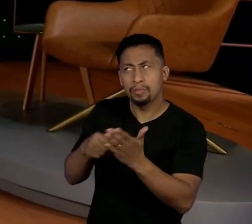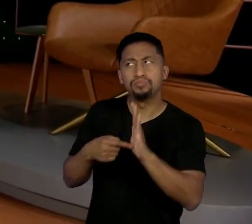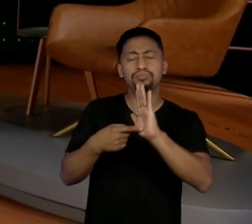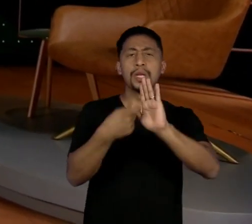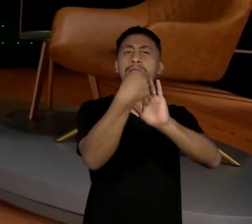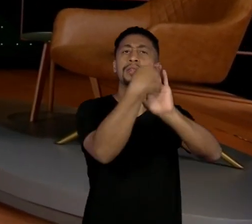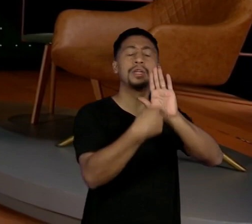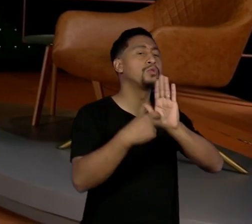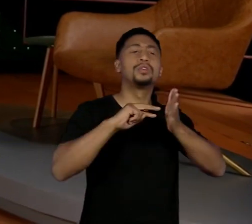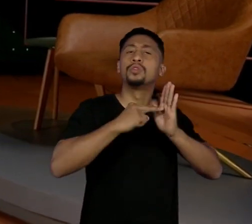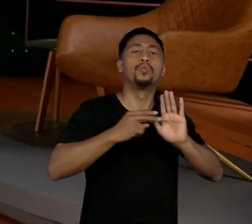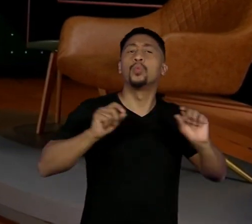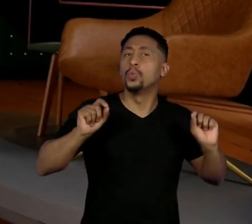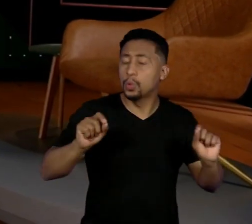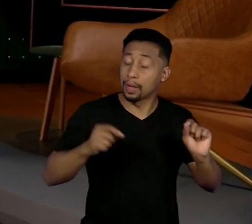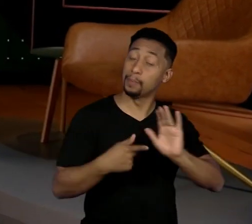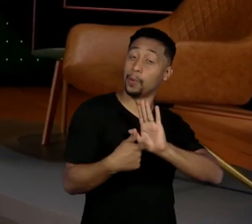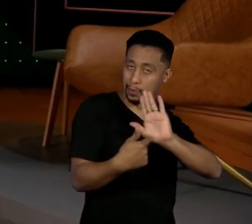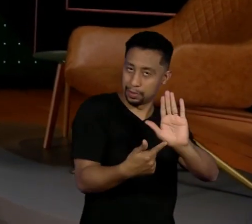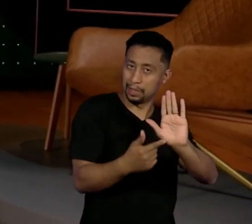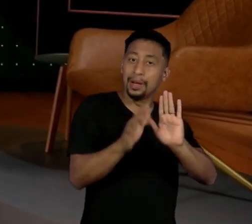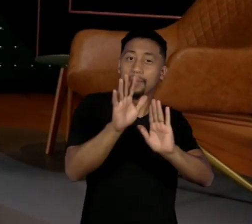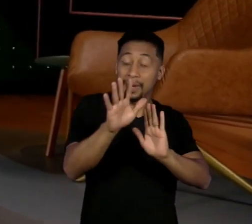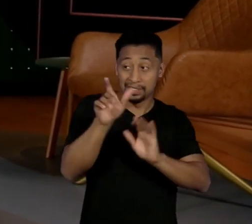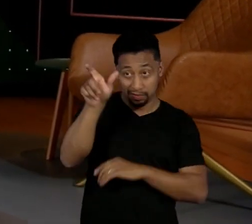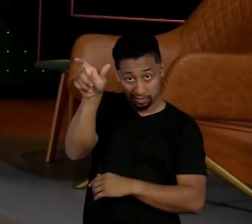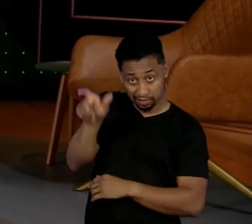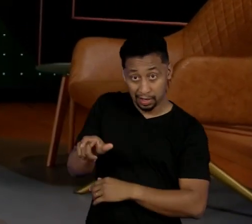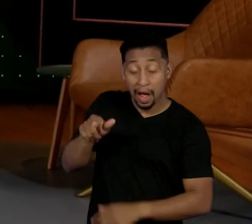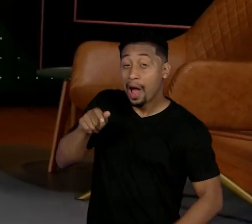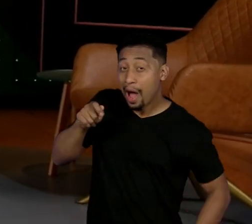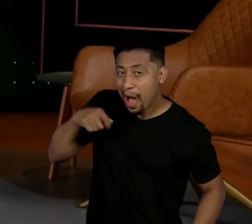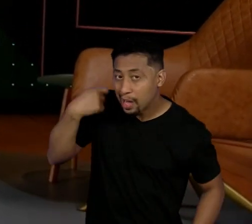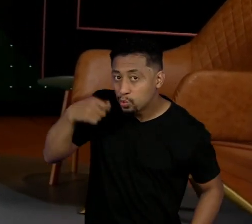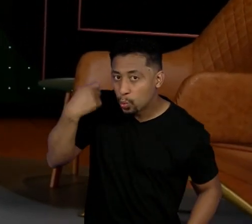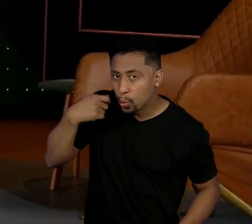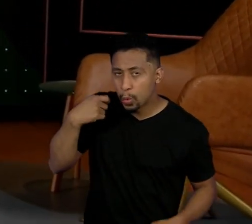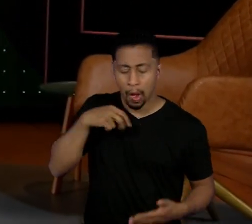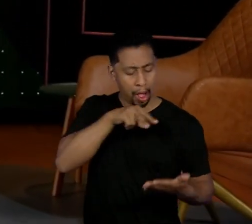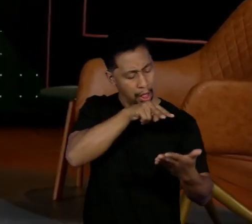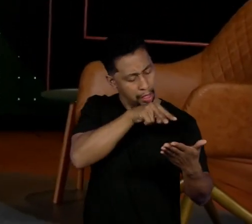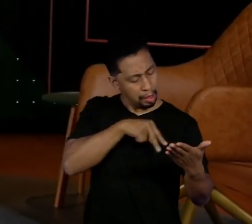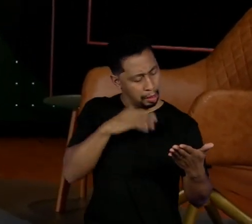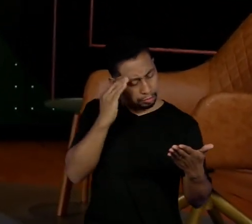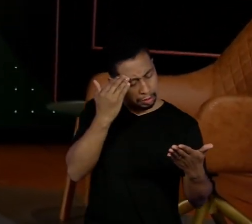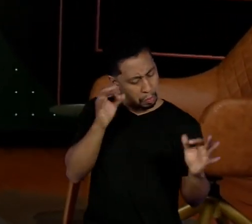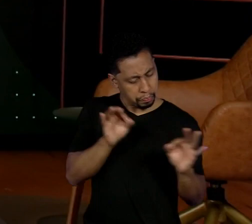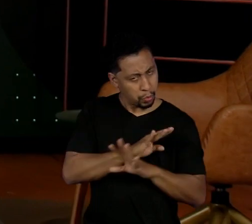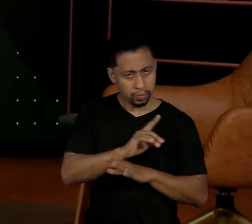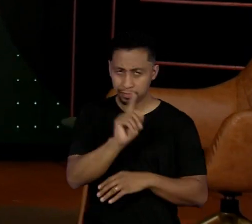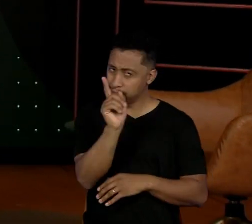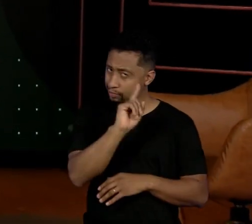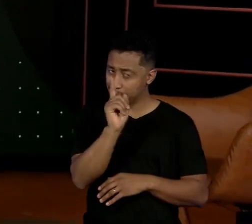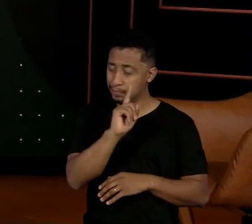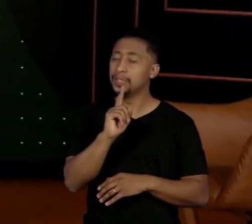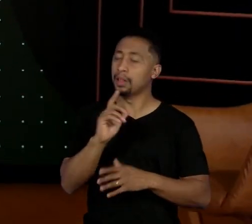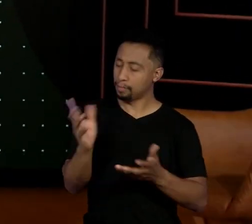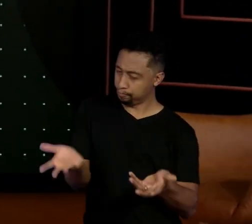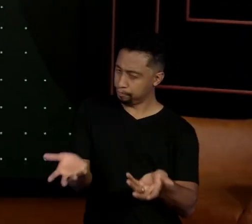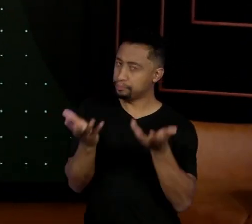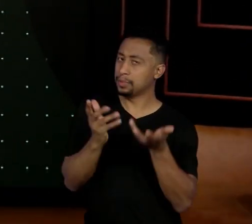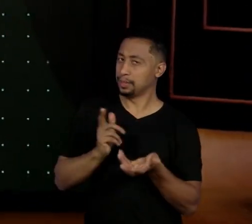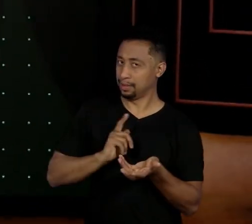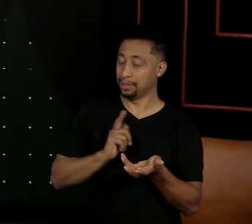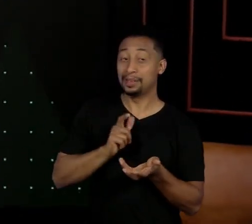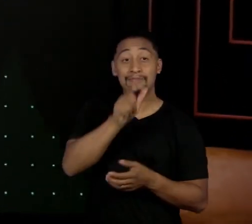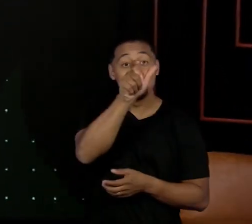essa definição não satisfaz a um verdadeiro ator. Para ele, interpretar é muito mais do que isso. O Persona recebe hoje um ator que descobriu